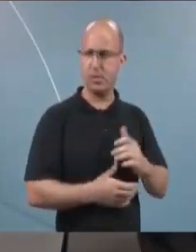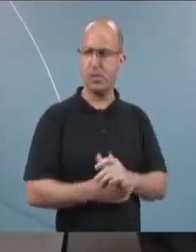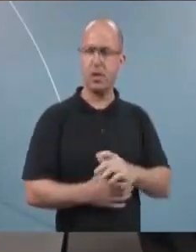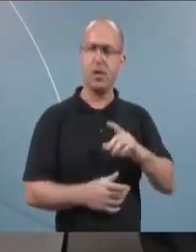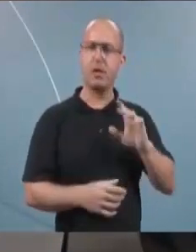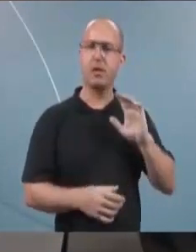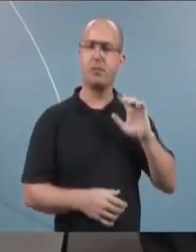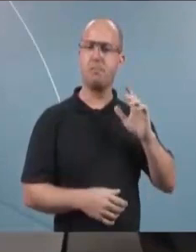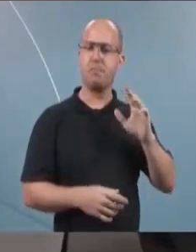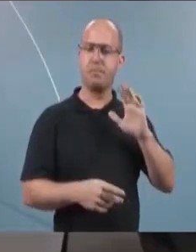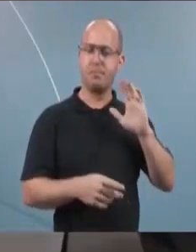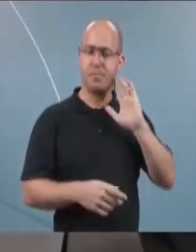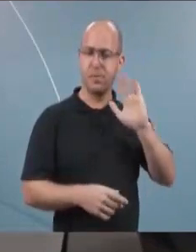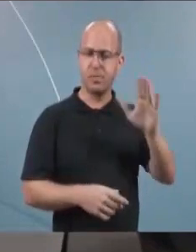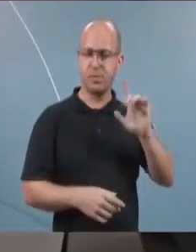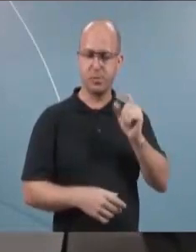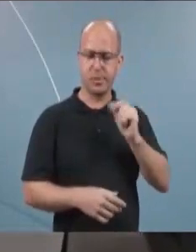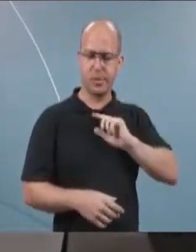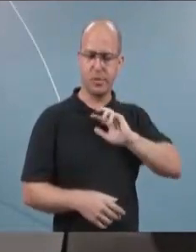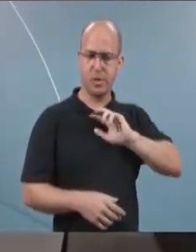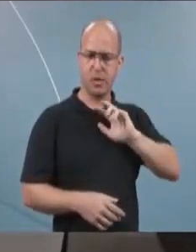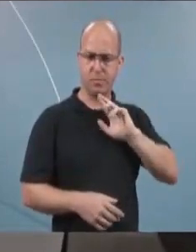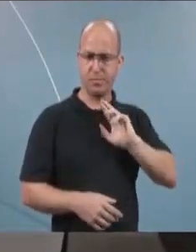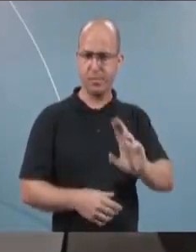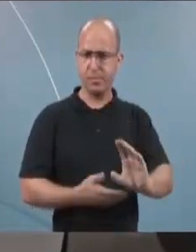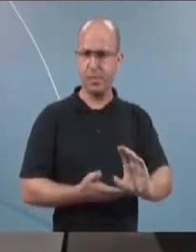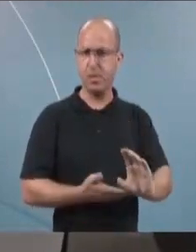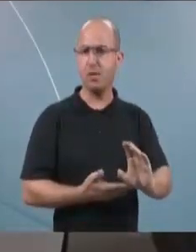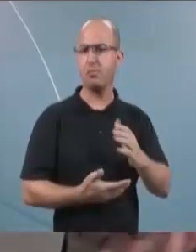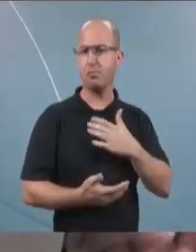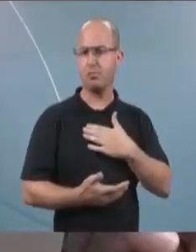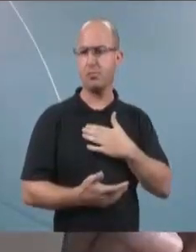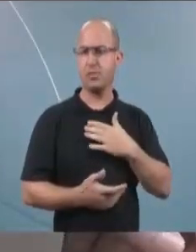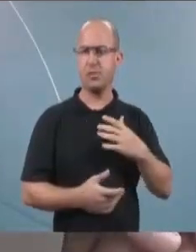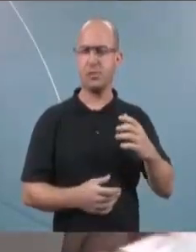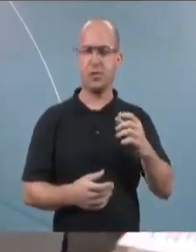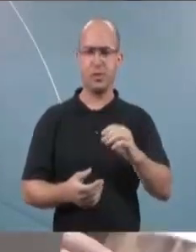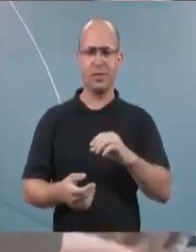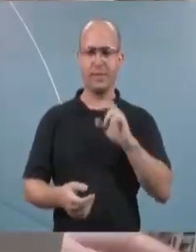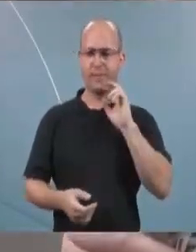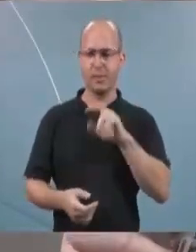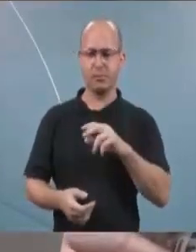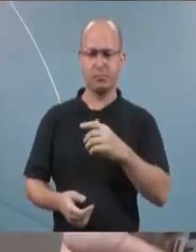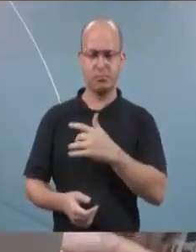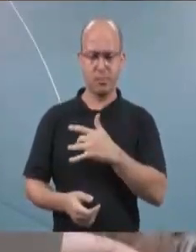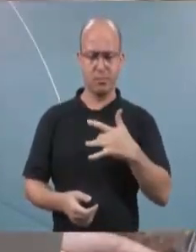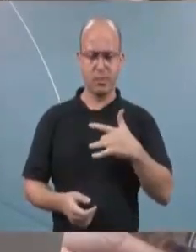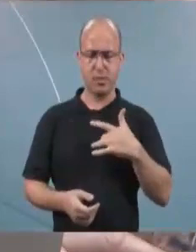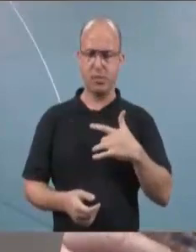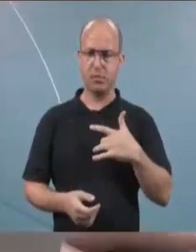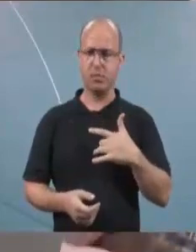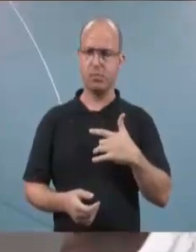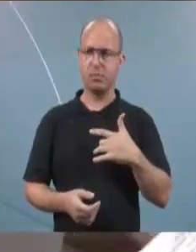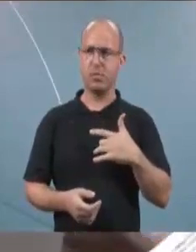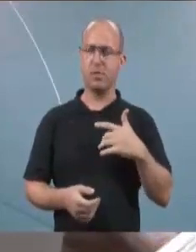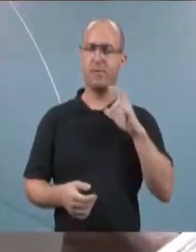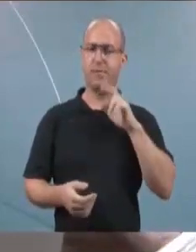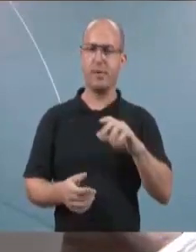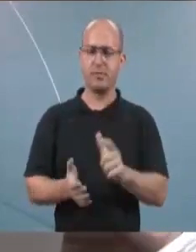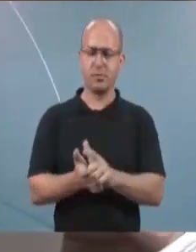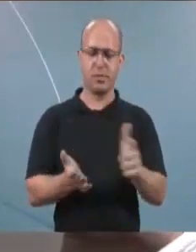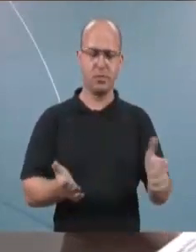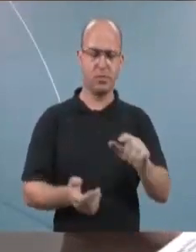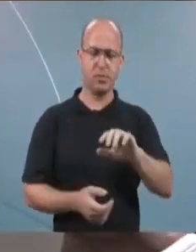mim muito menos eu vejo falta dinheiro para saú tá aqui a unicat o jornal A